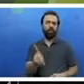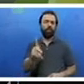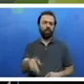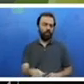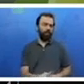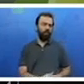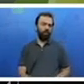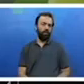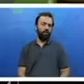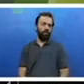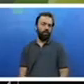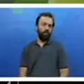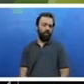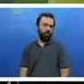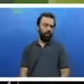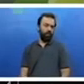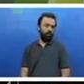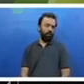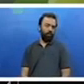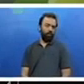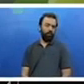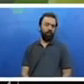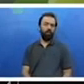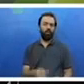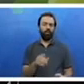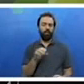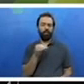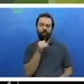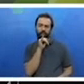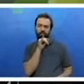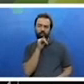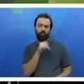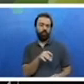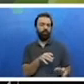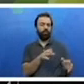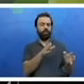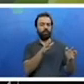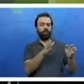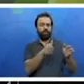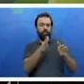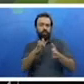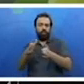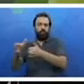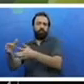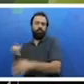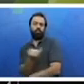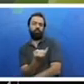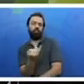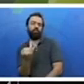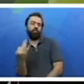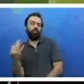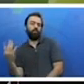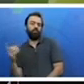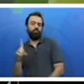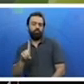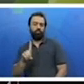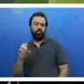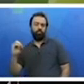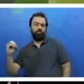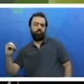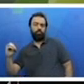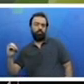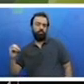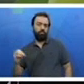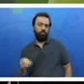supor que tivesse 10 colunas aqui. 10 valores em cima e embaixo.